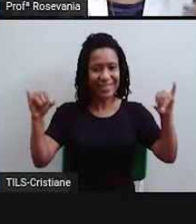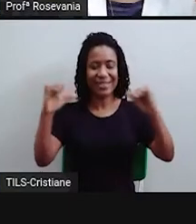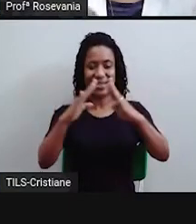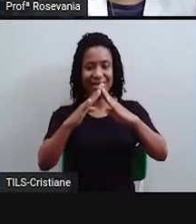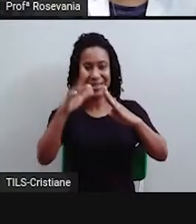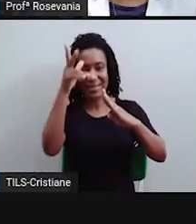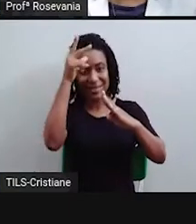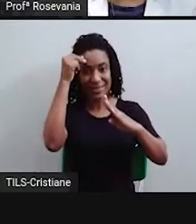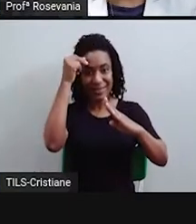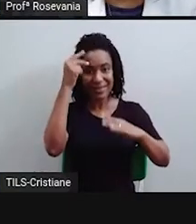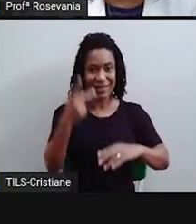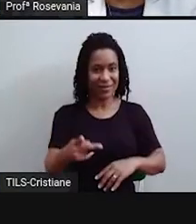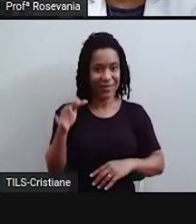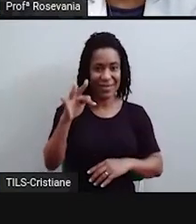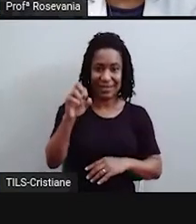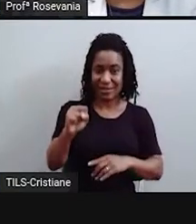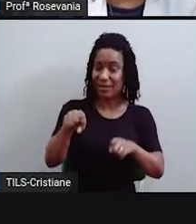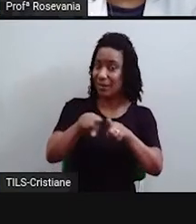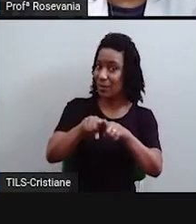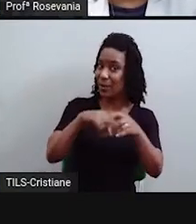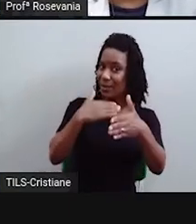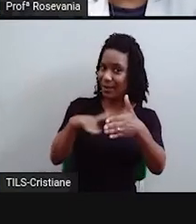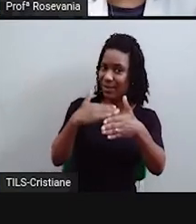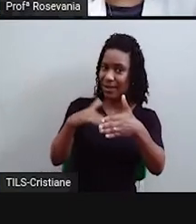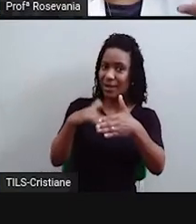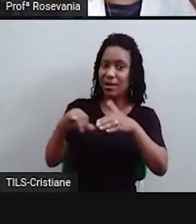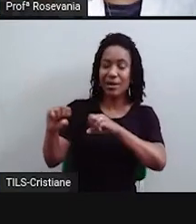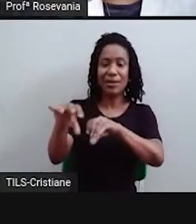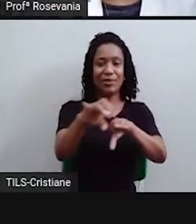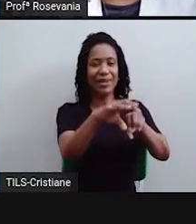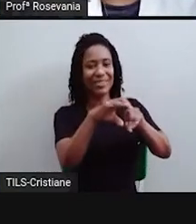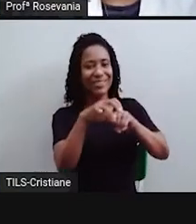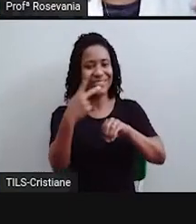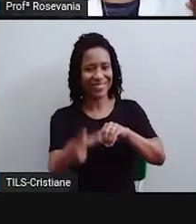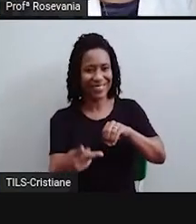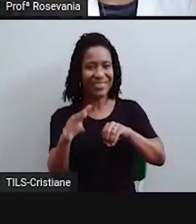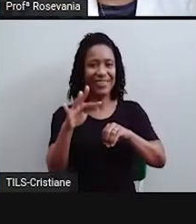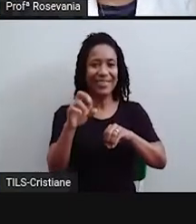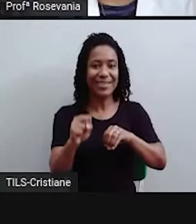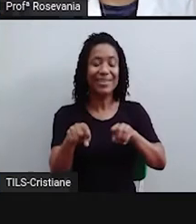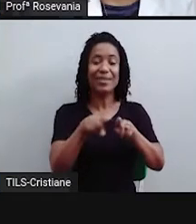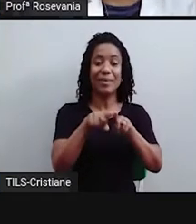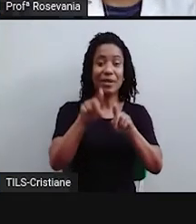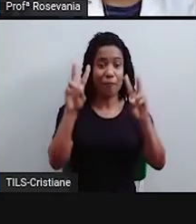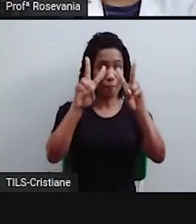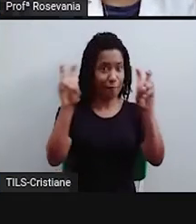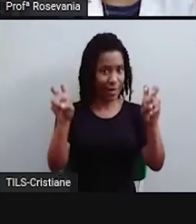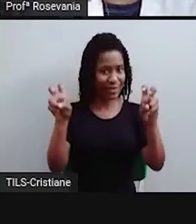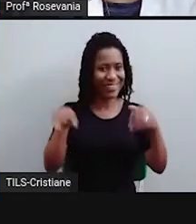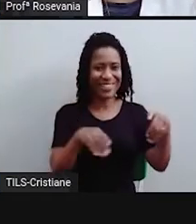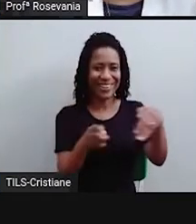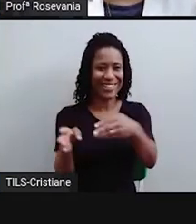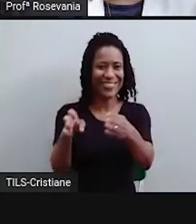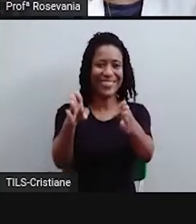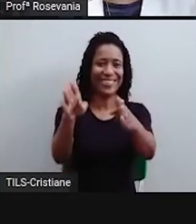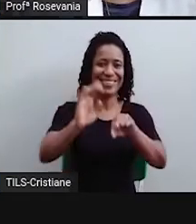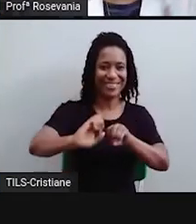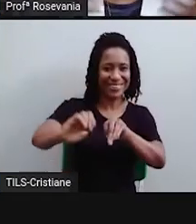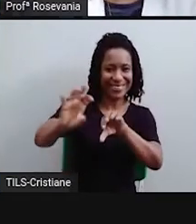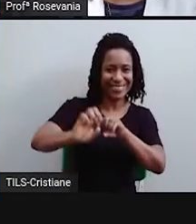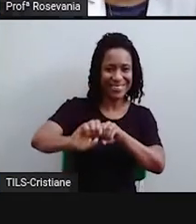Santana, assim também como da Secretaria de Educação. E tem uma frase, caminhos da educação.